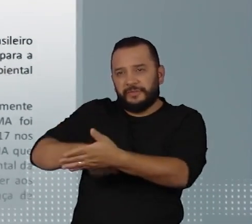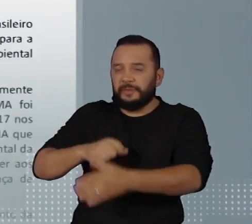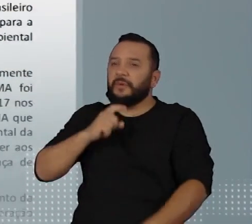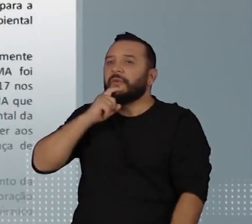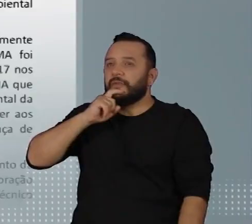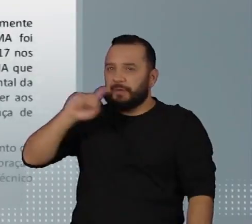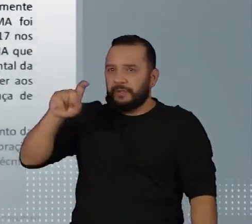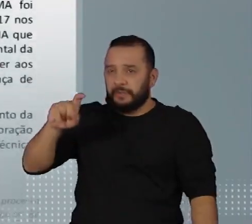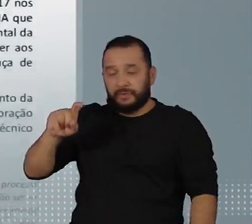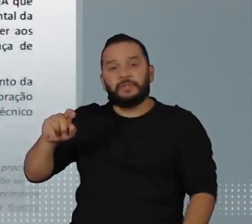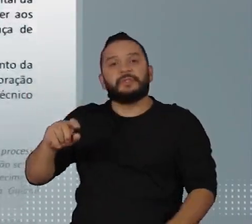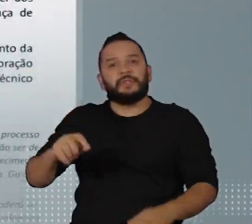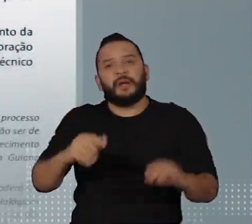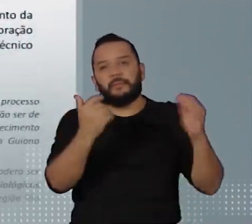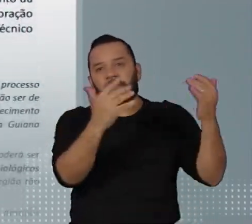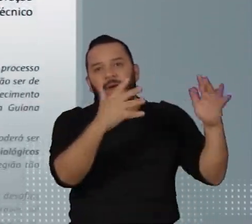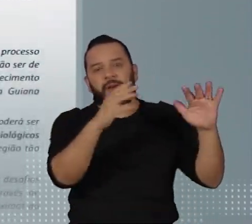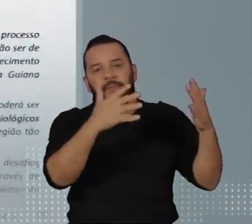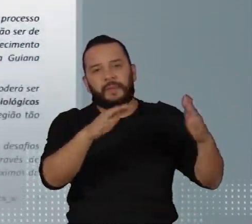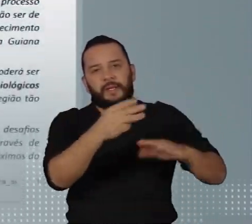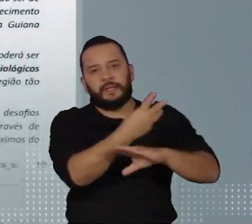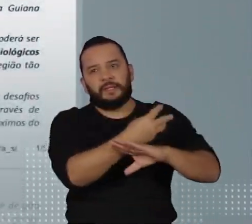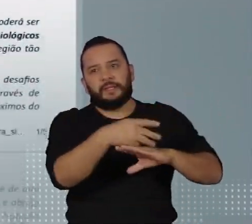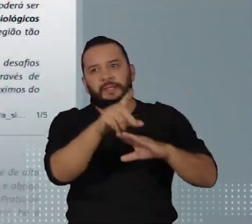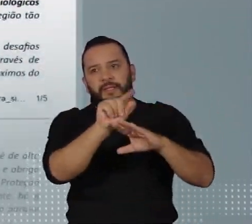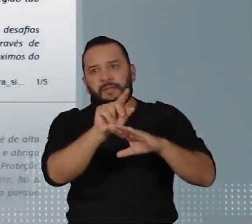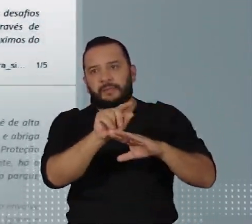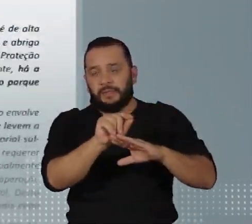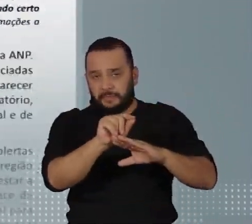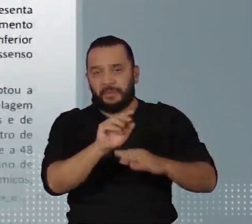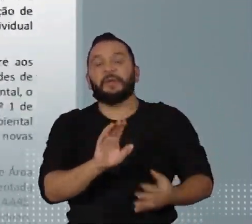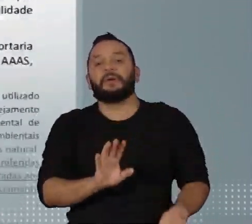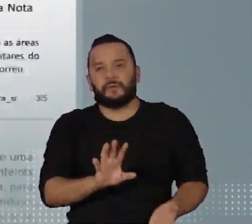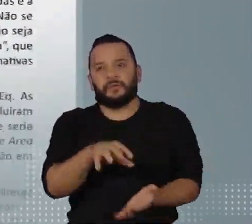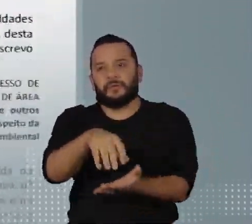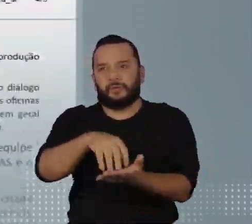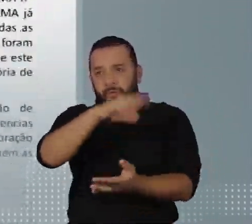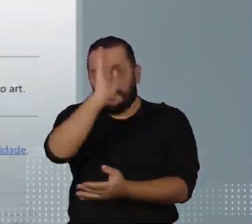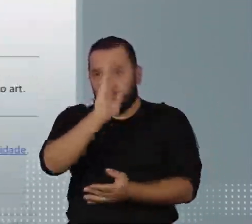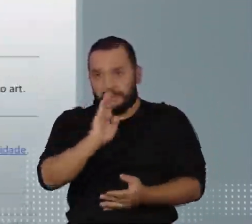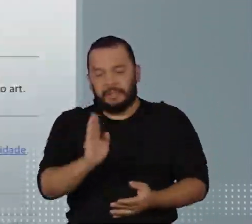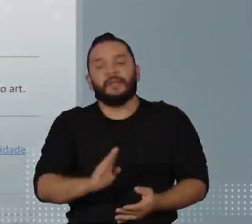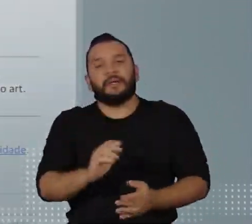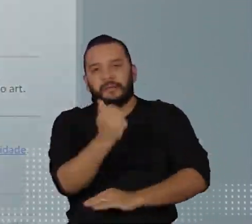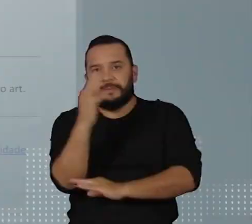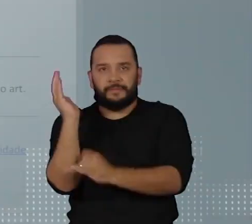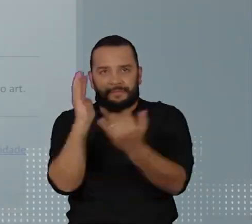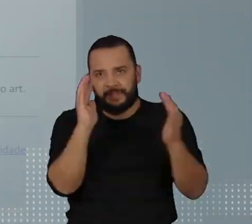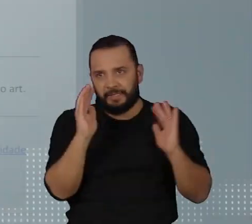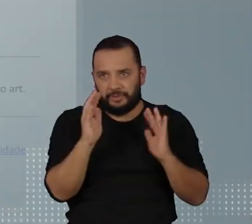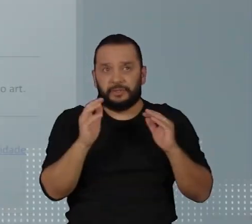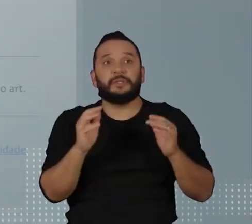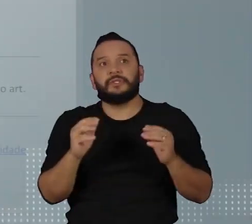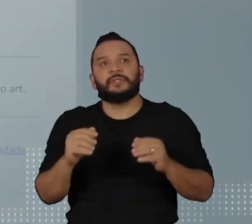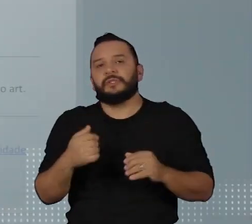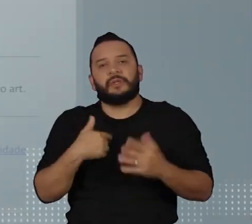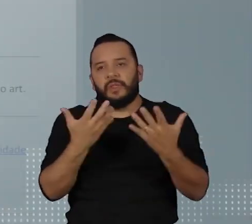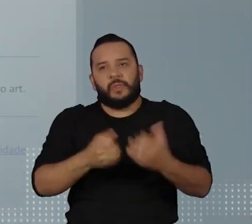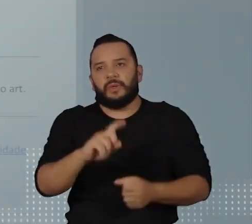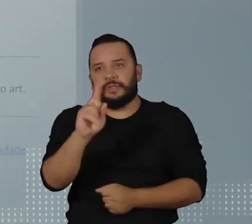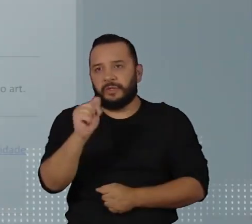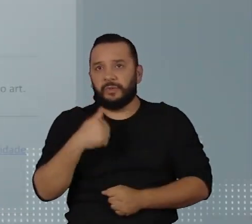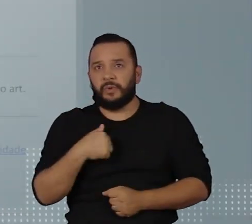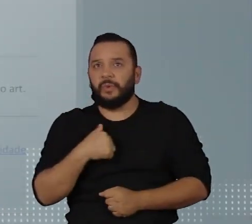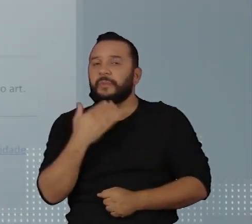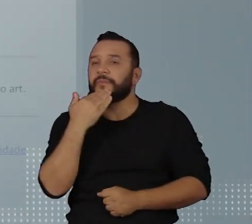comemoram decisão do IBAMA. O Instituto Brasileiro do Meio Ambiente e dos Recursos Naturais Renováveis negou o pedido